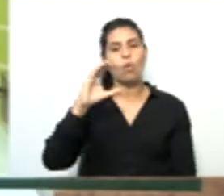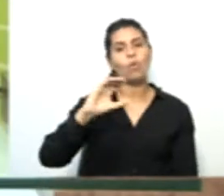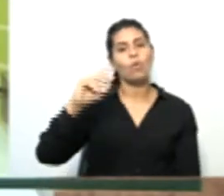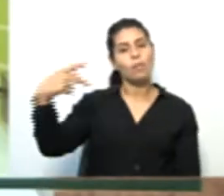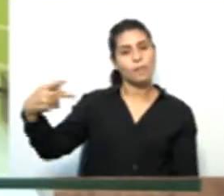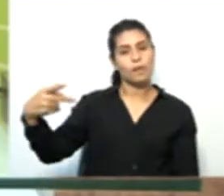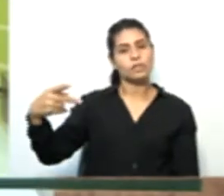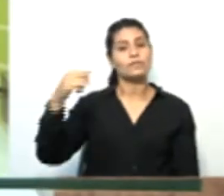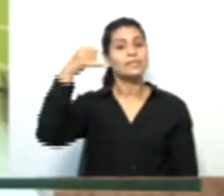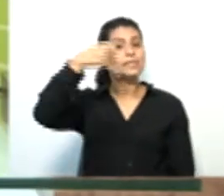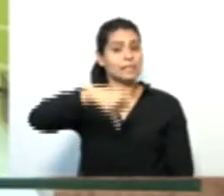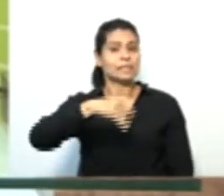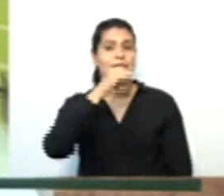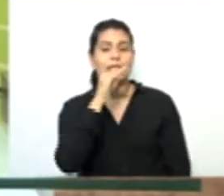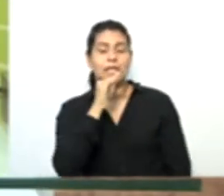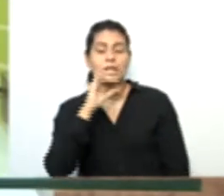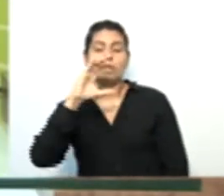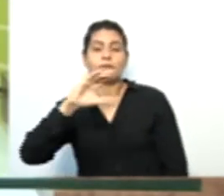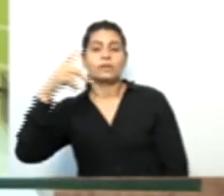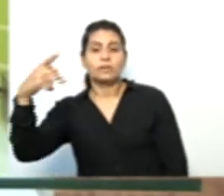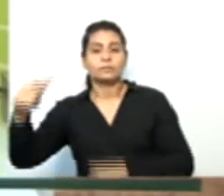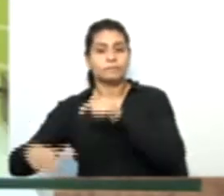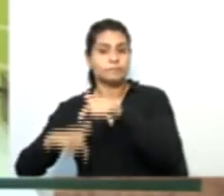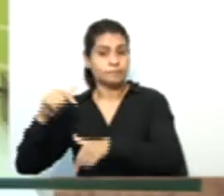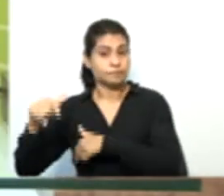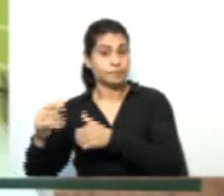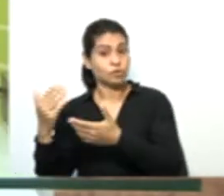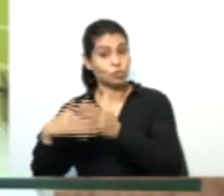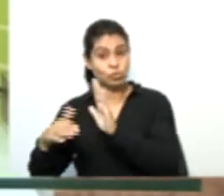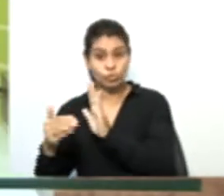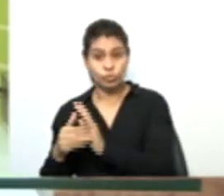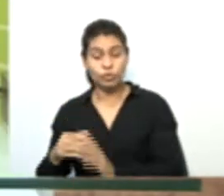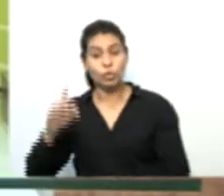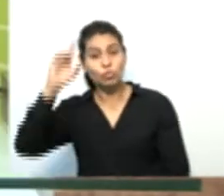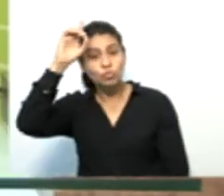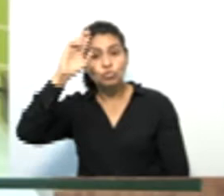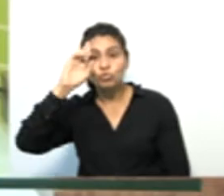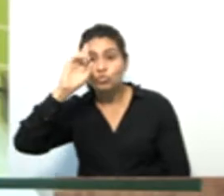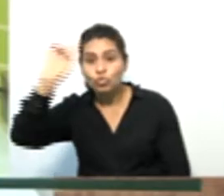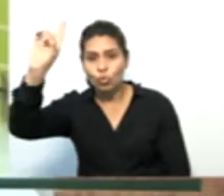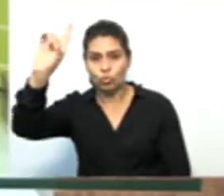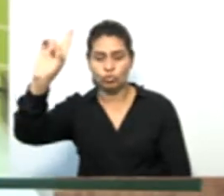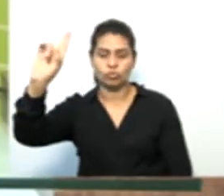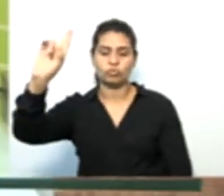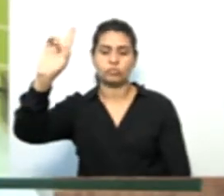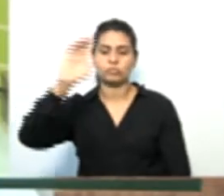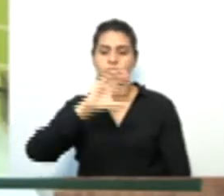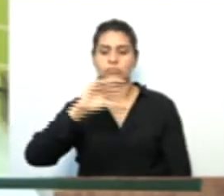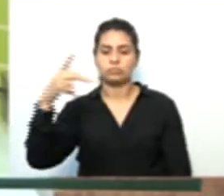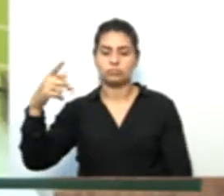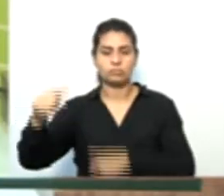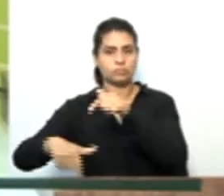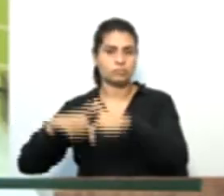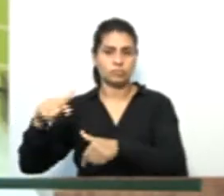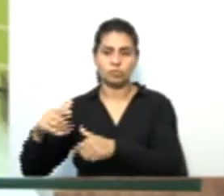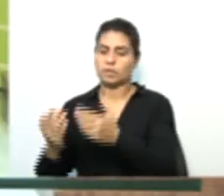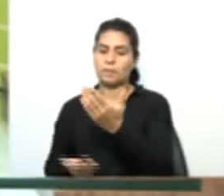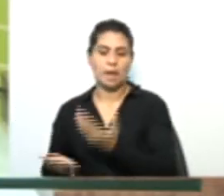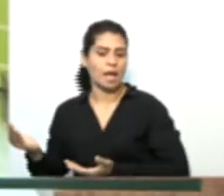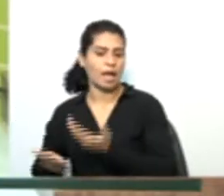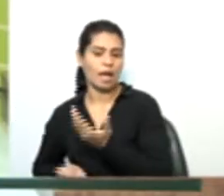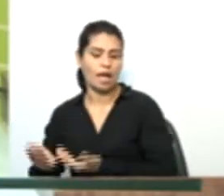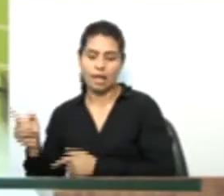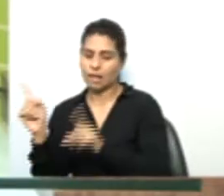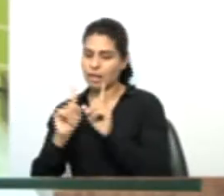de uma cooperativa de trabalho, os cooperados são donos da empresa cooperativa de trabalho, não são empregados da